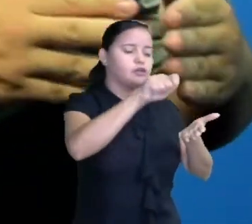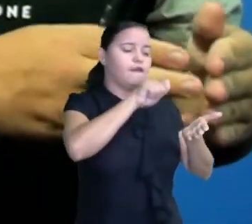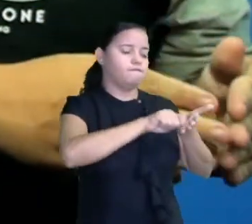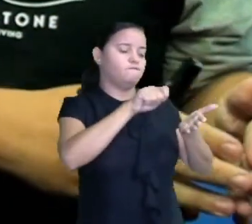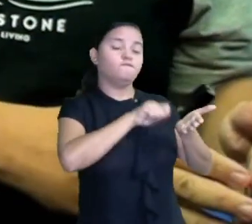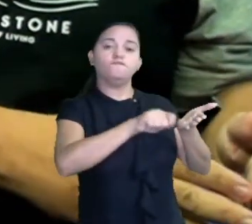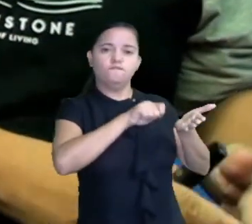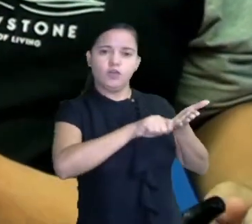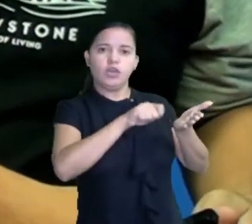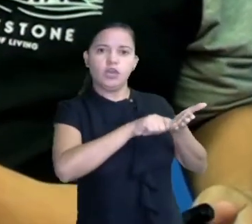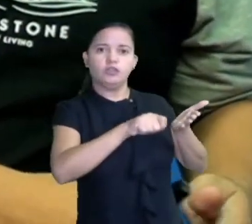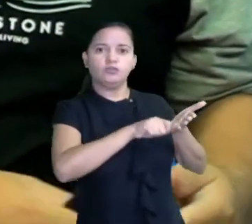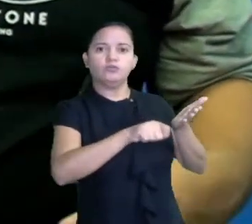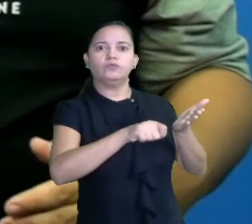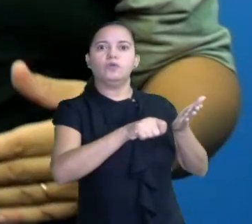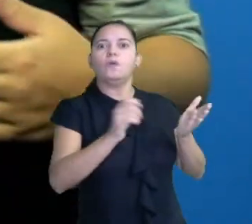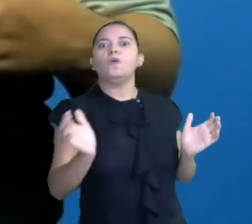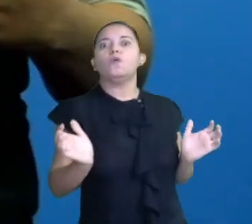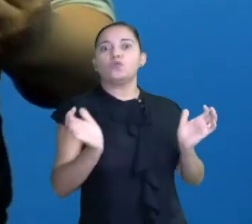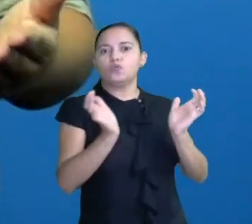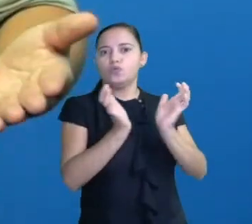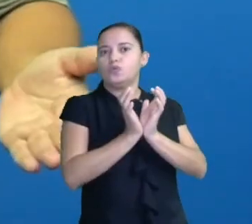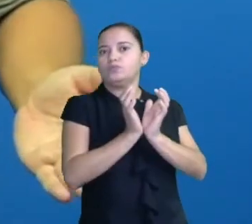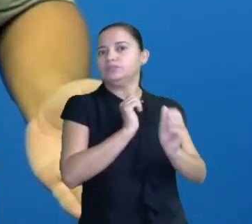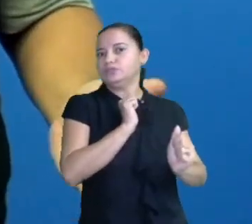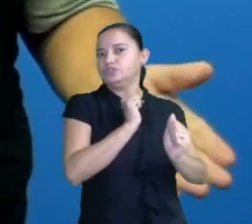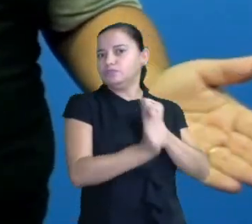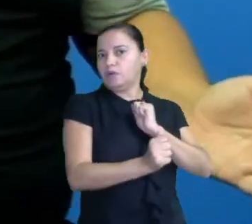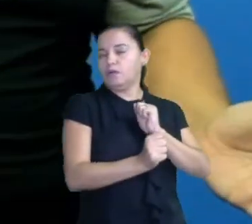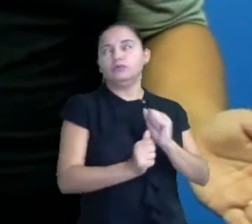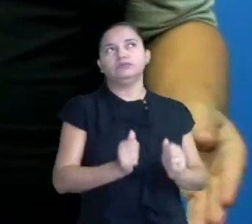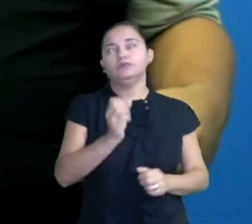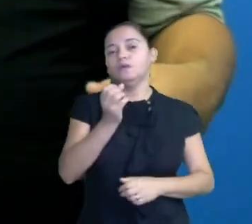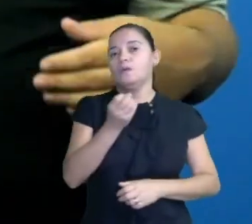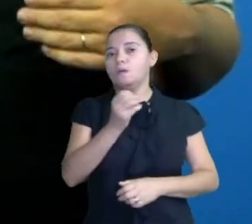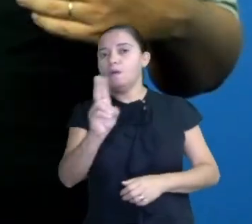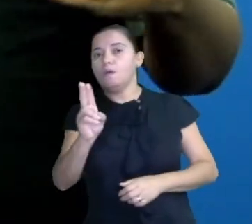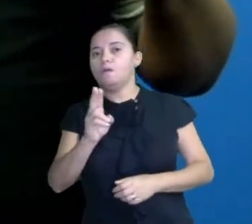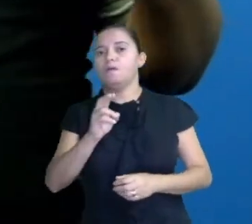público específico, ou uma revista de novelas, né?